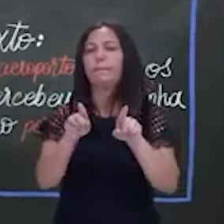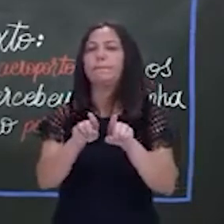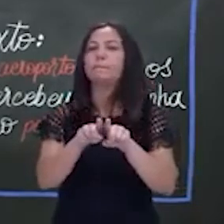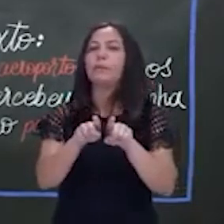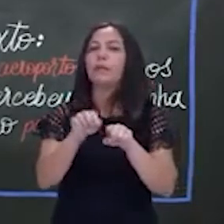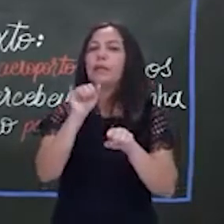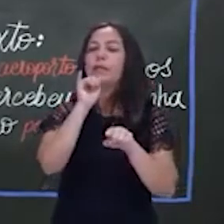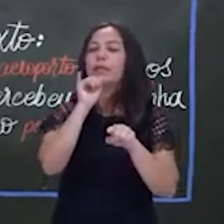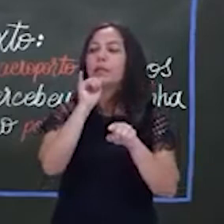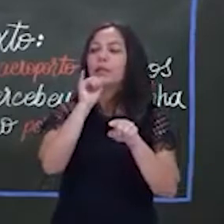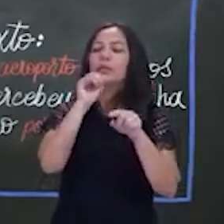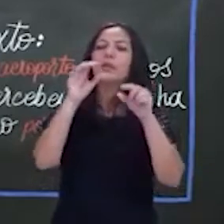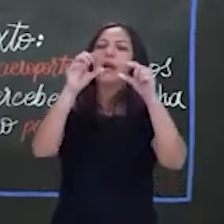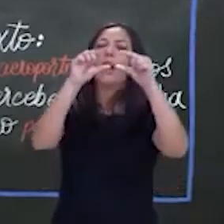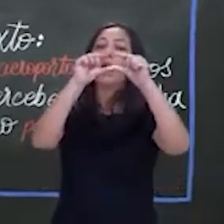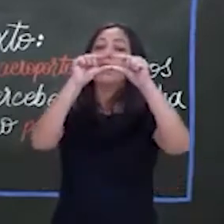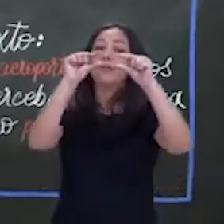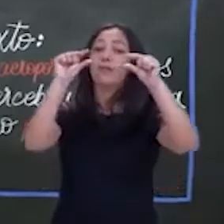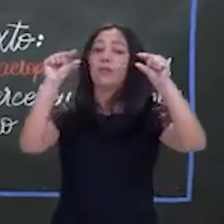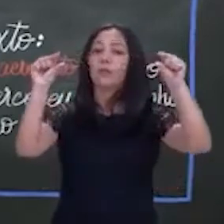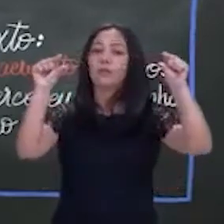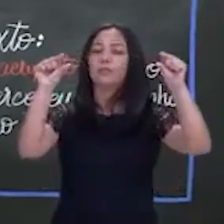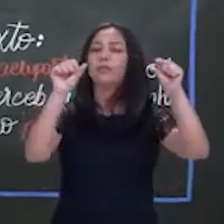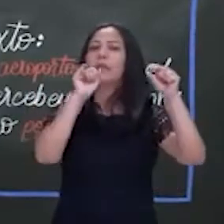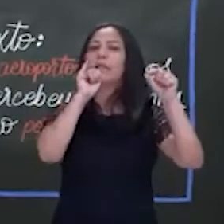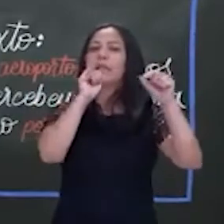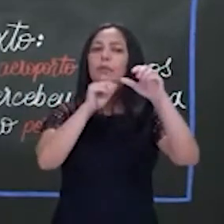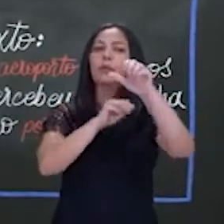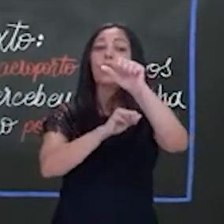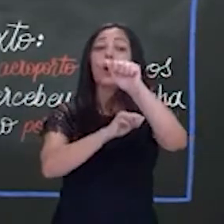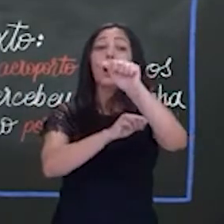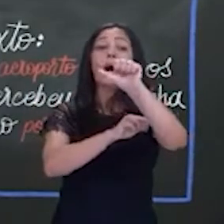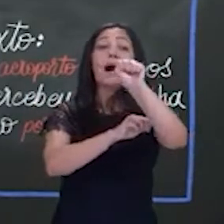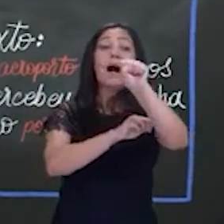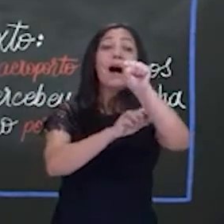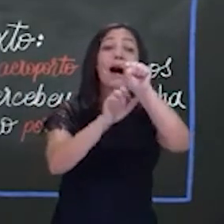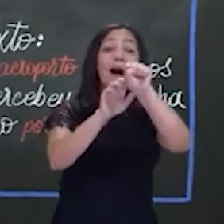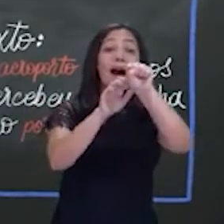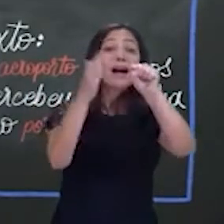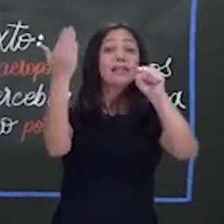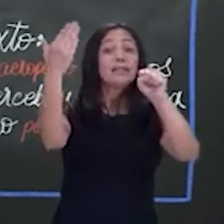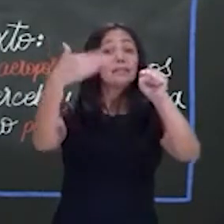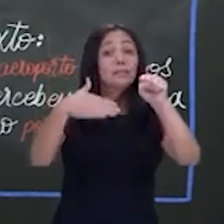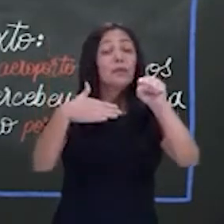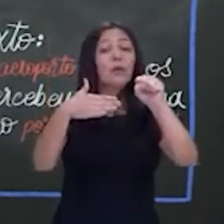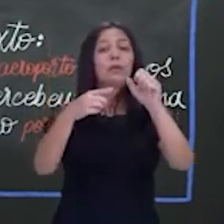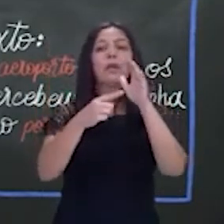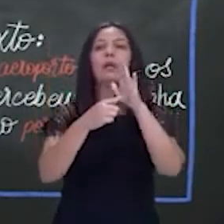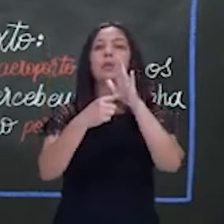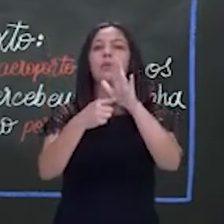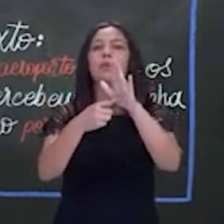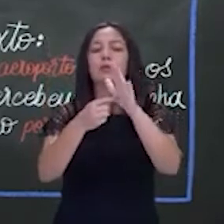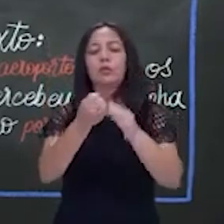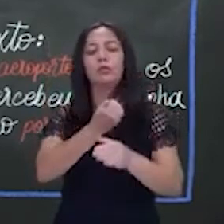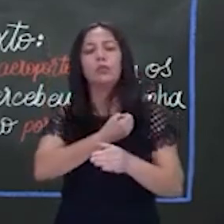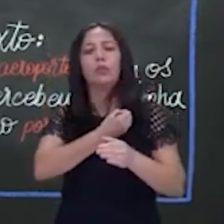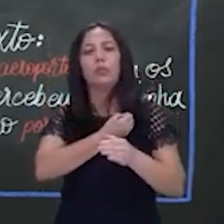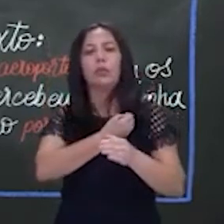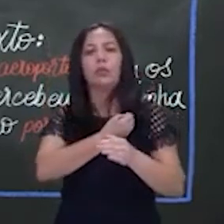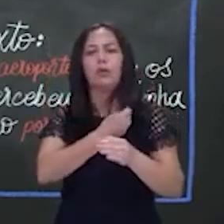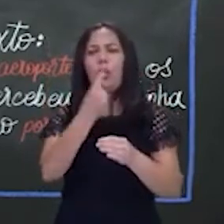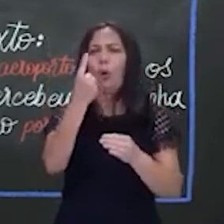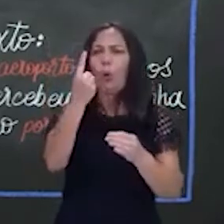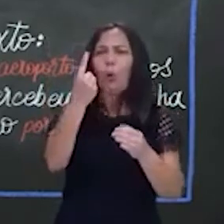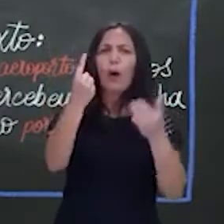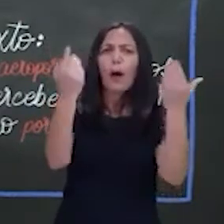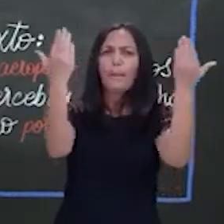uma aplicação em uma frase, né? Então eu posso fazer também a afirmação as provas. Aí eu tive uma distinção já de quê? De número. Para